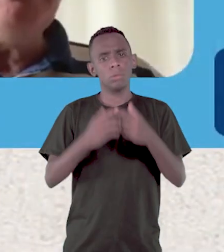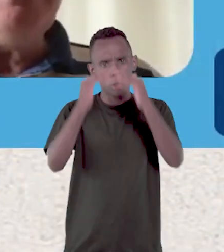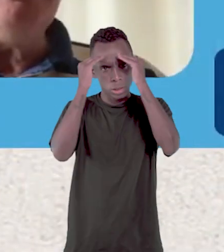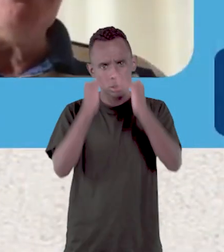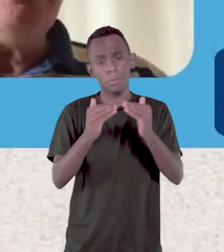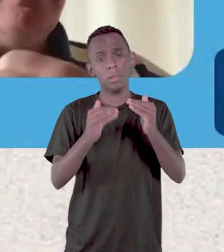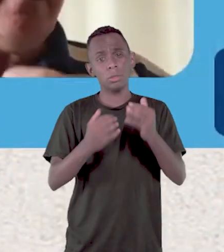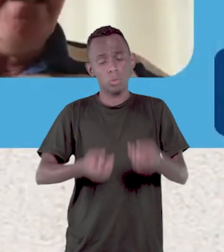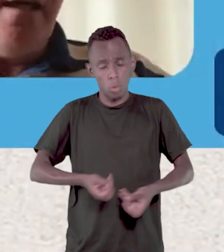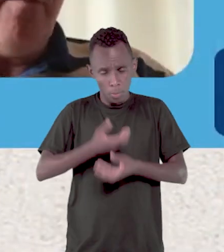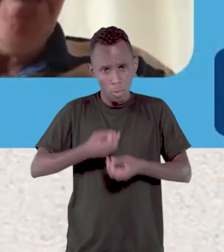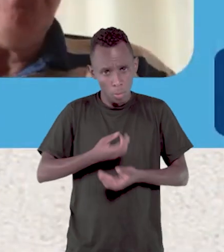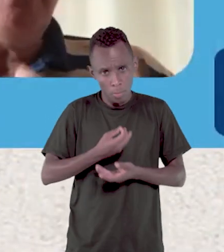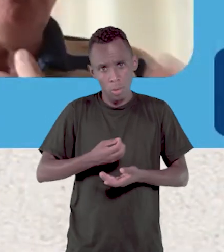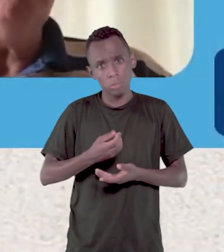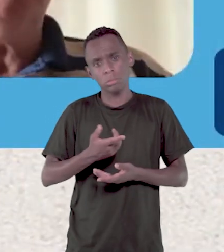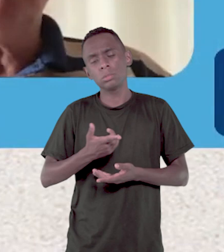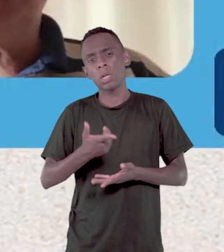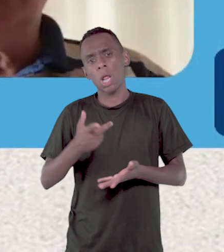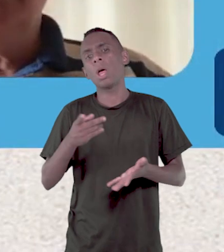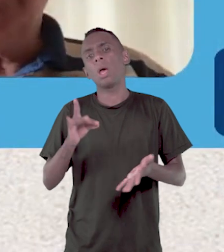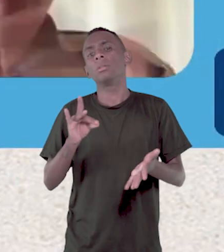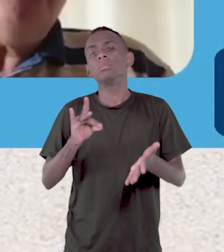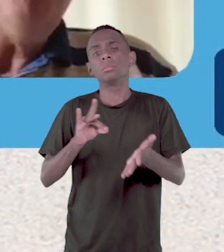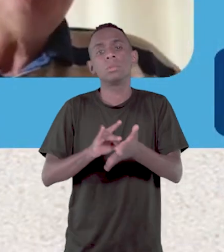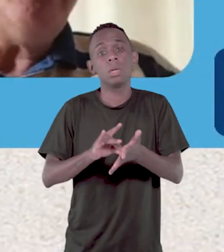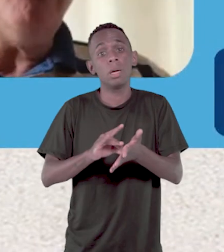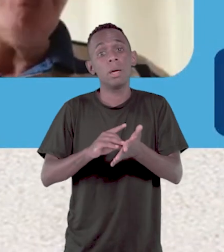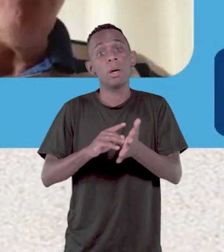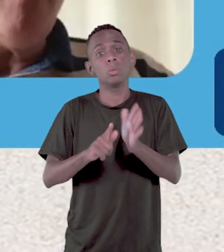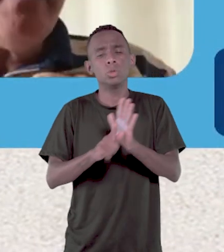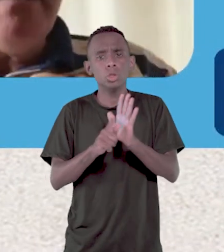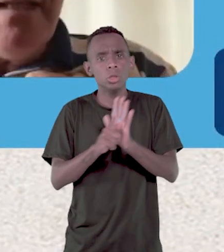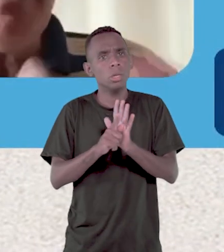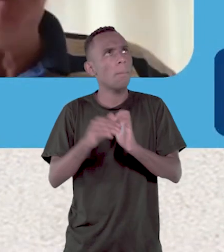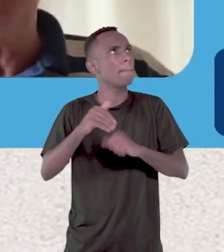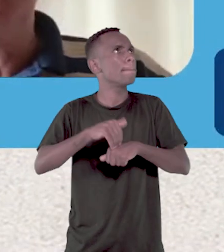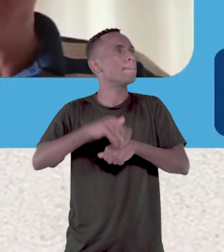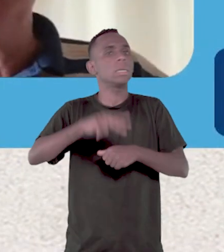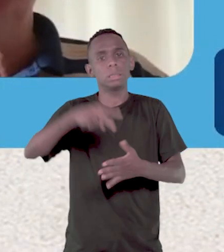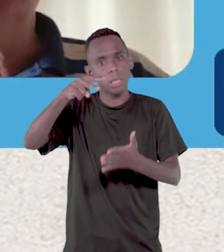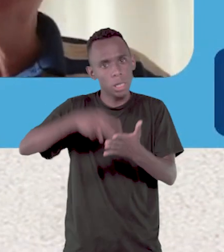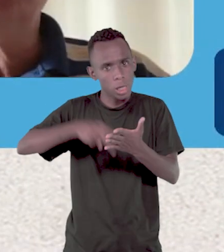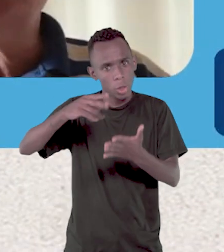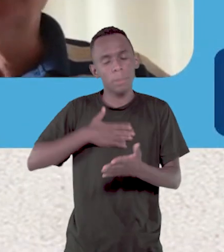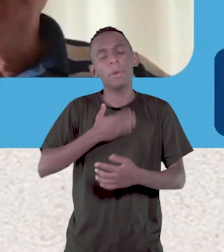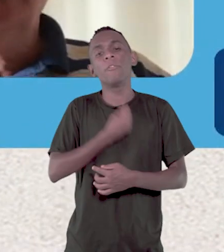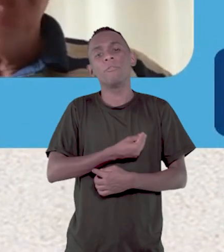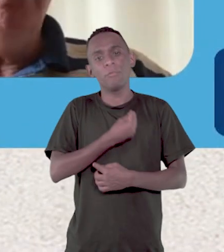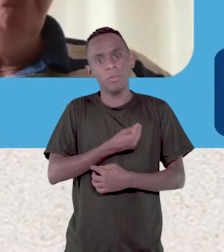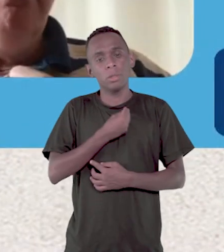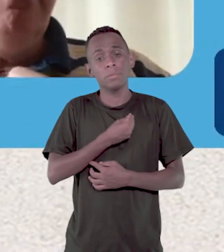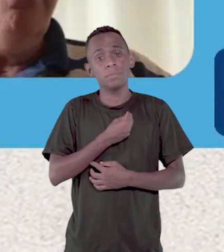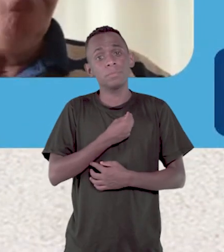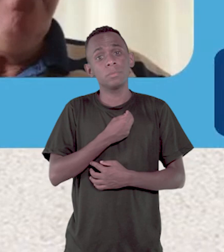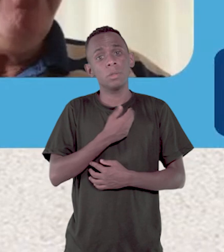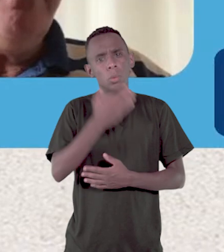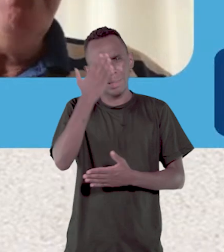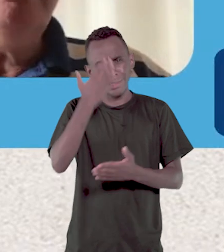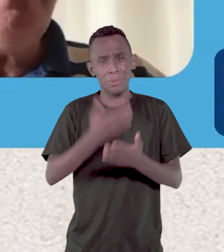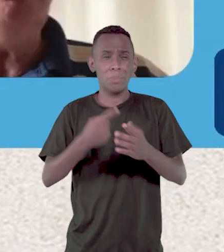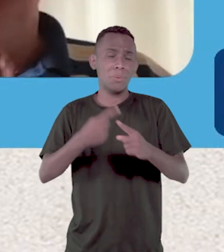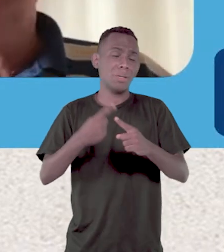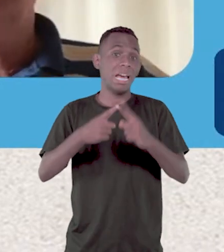pela poesia que realmente é uma coisa que é o gênero que eu mais leio, na verdade. Eu acho um